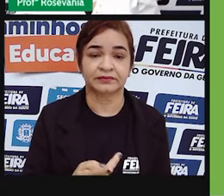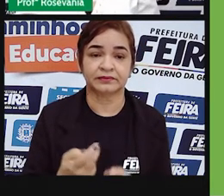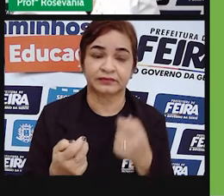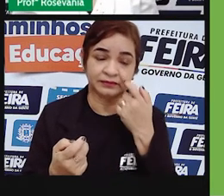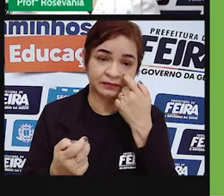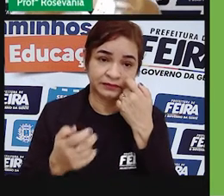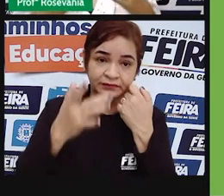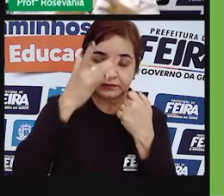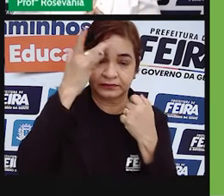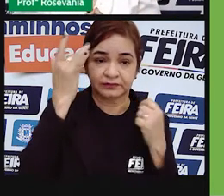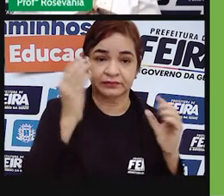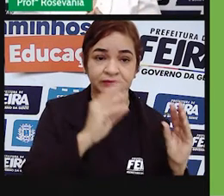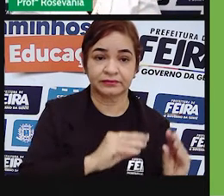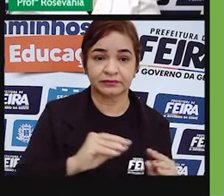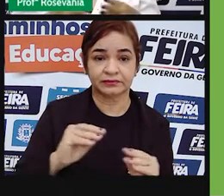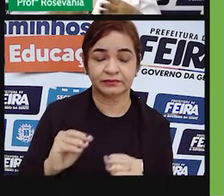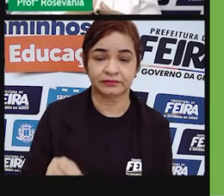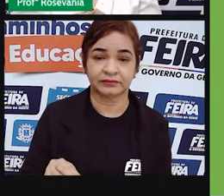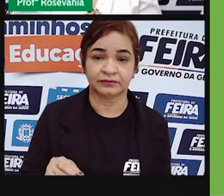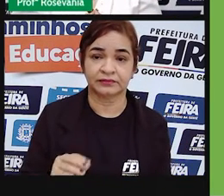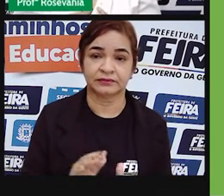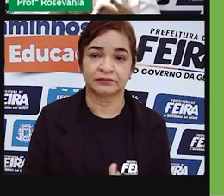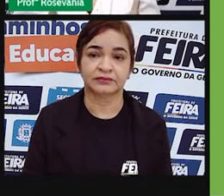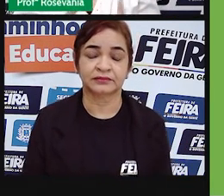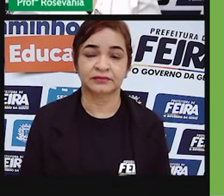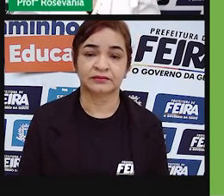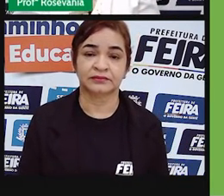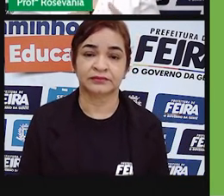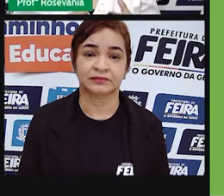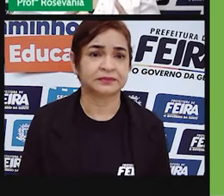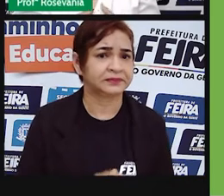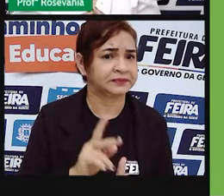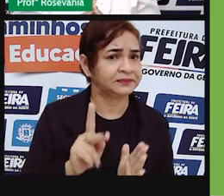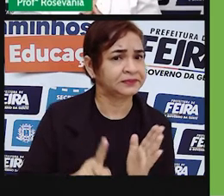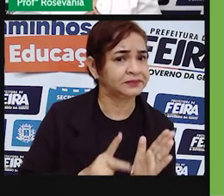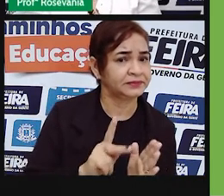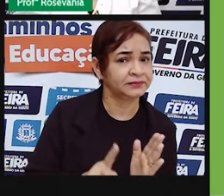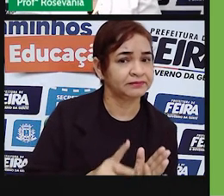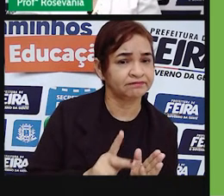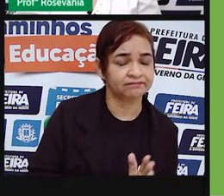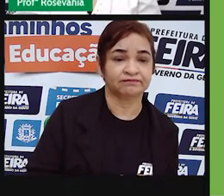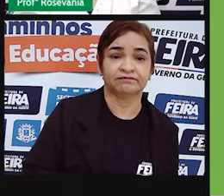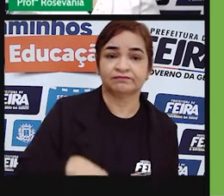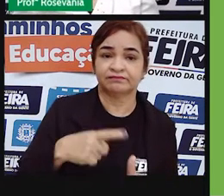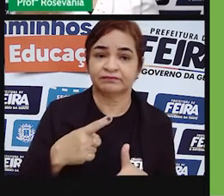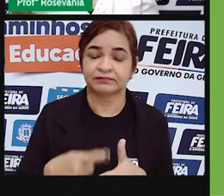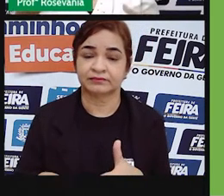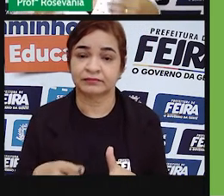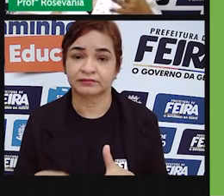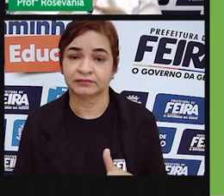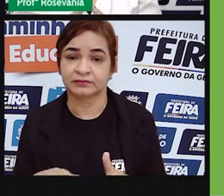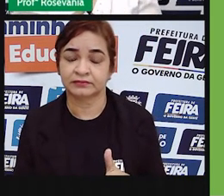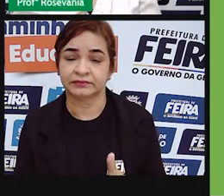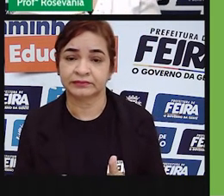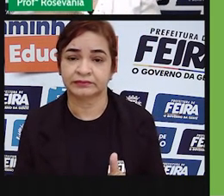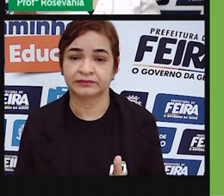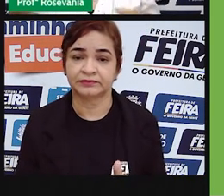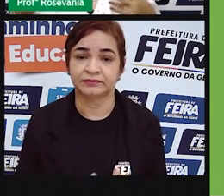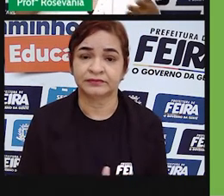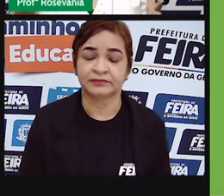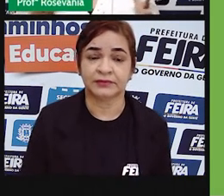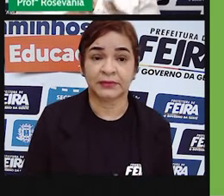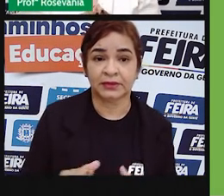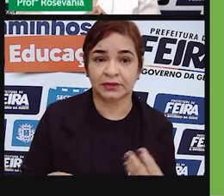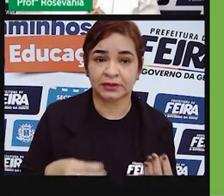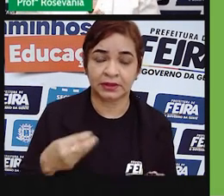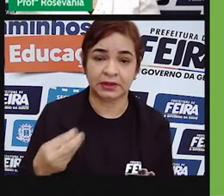eu me livre e elas são as causas políticas nas perseguições políticas que é quando tem um